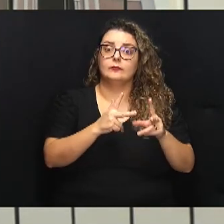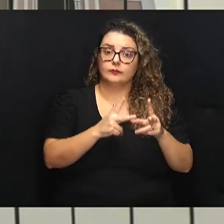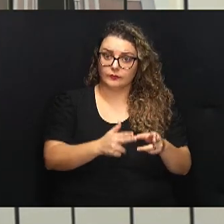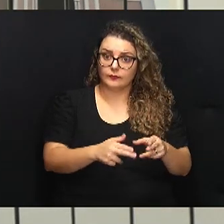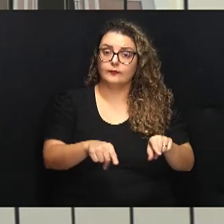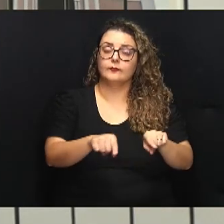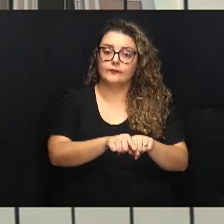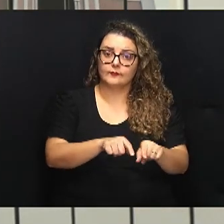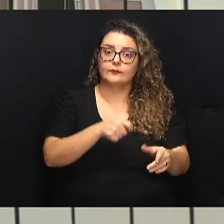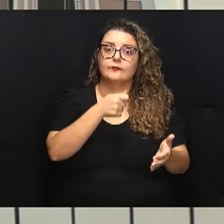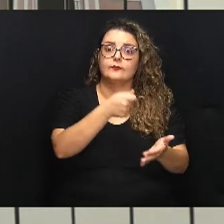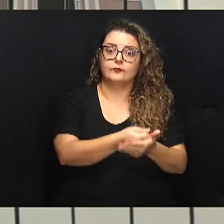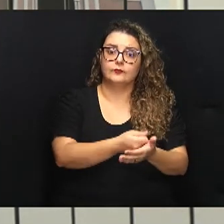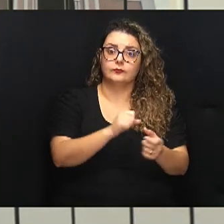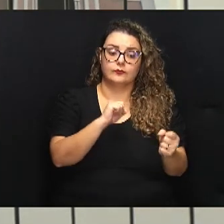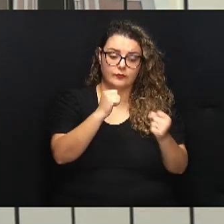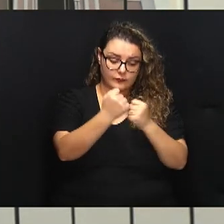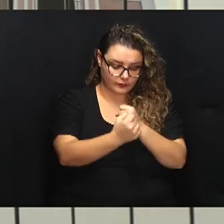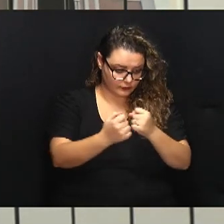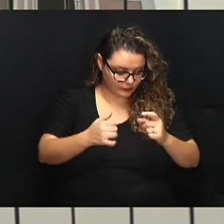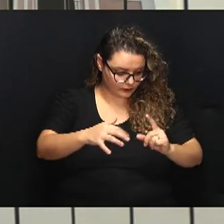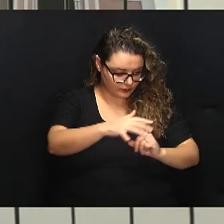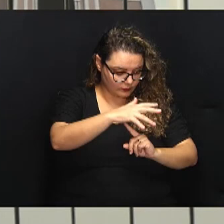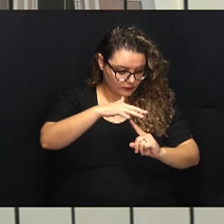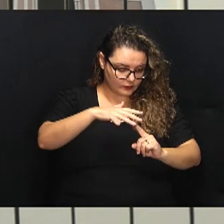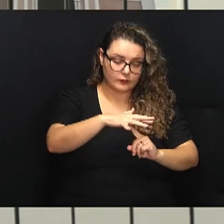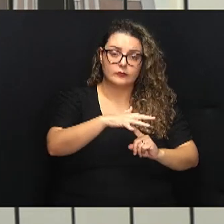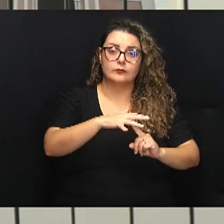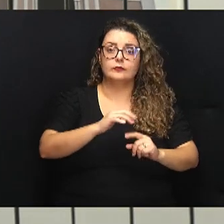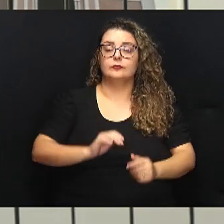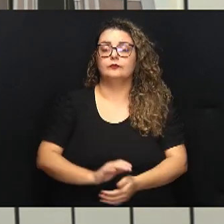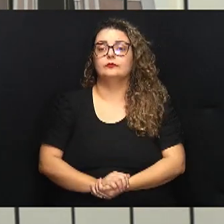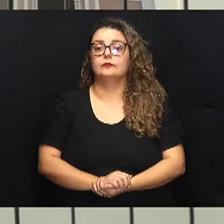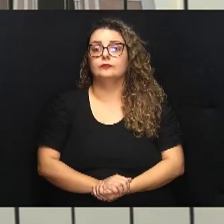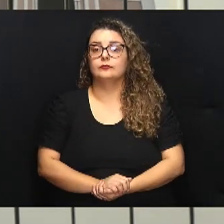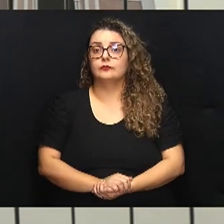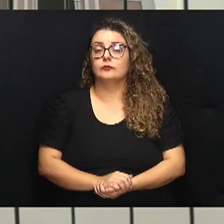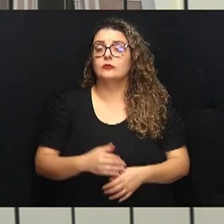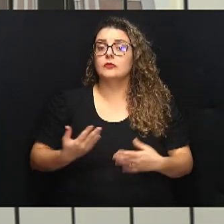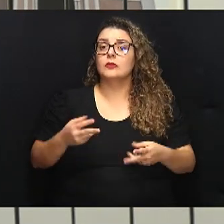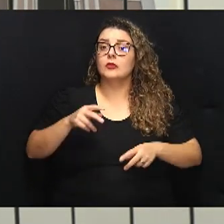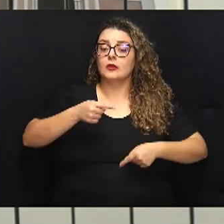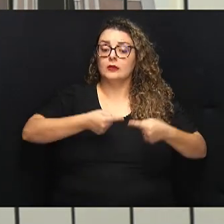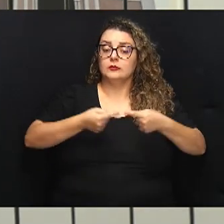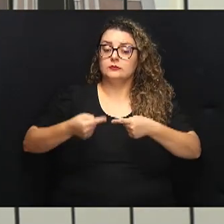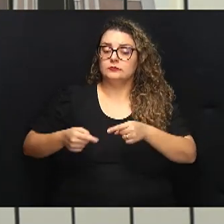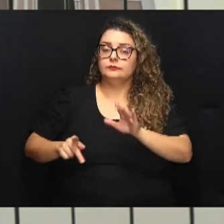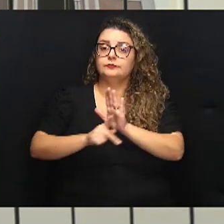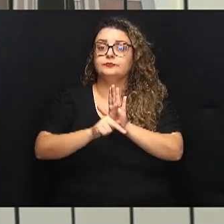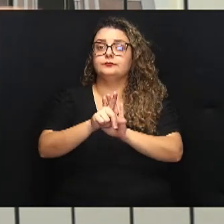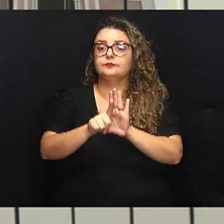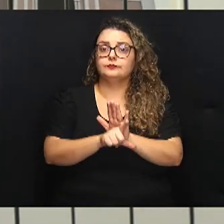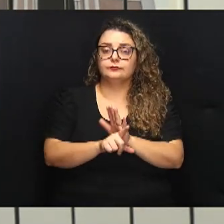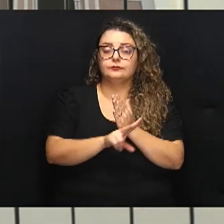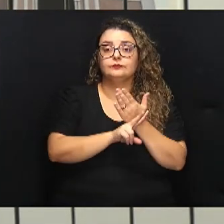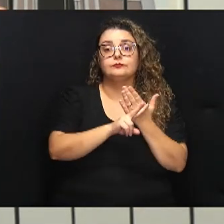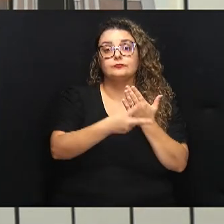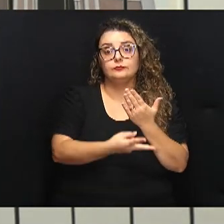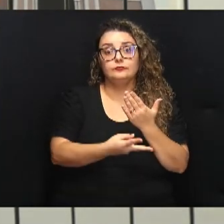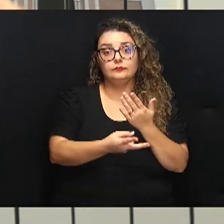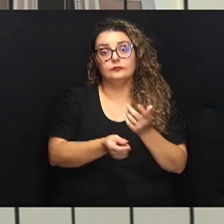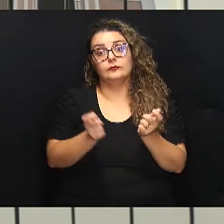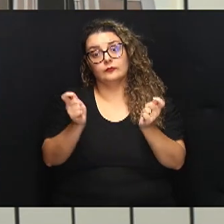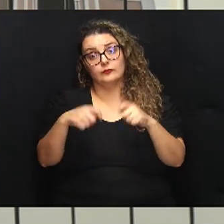que garante a proteção do meio ambiente. Fecho aspas. Para discutir o projeto de lei, os impactos de uma